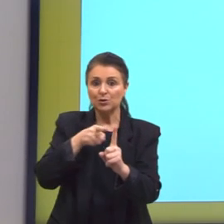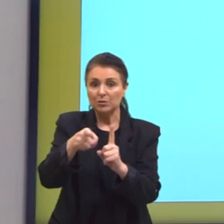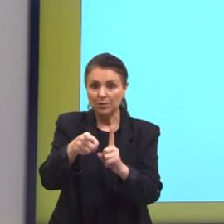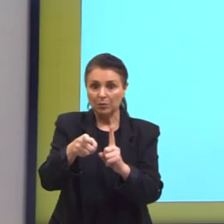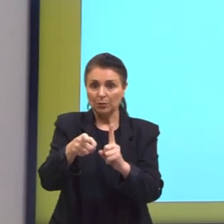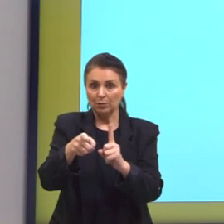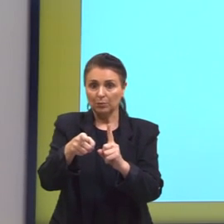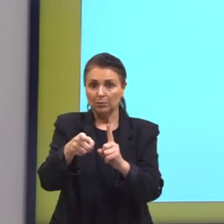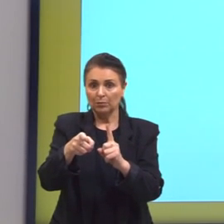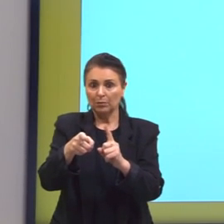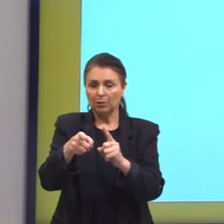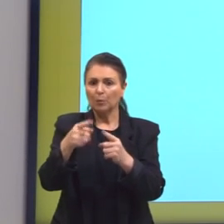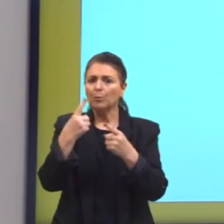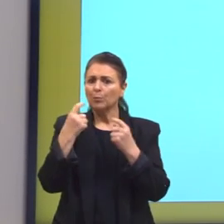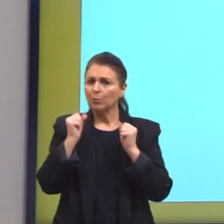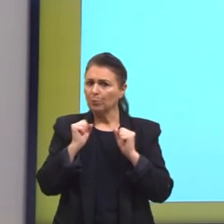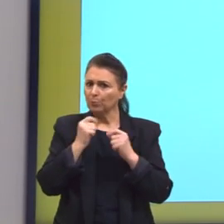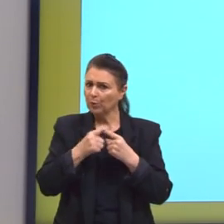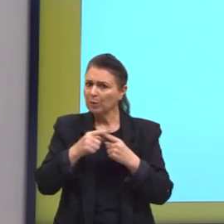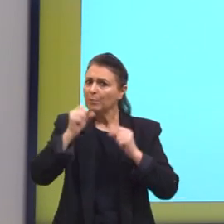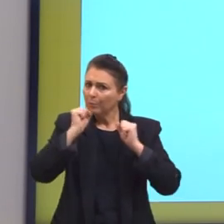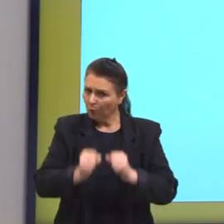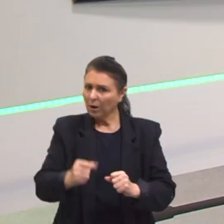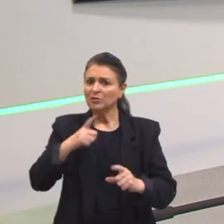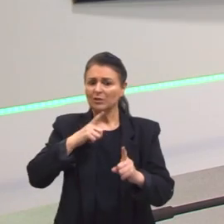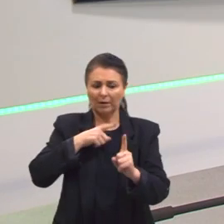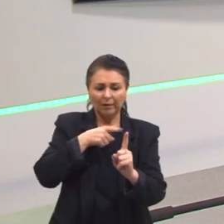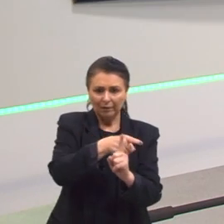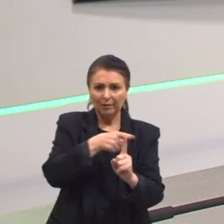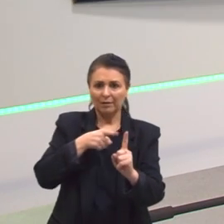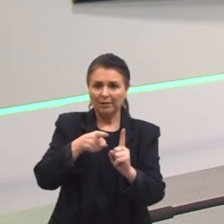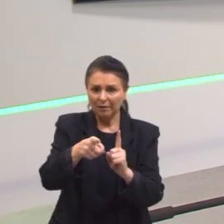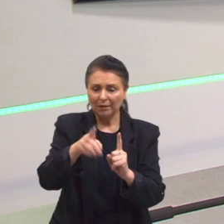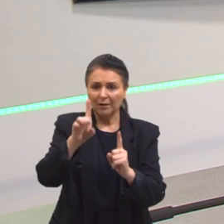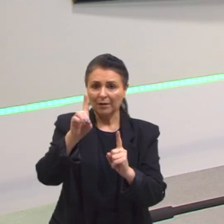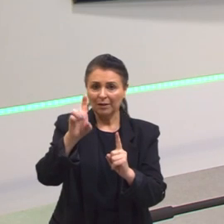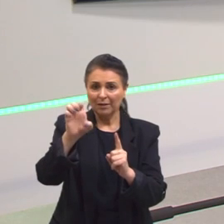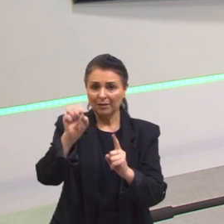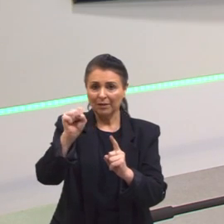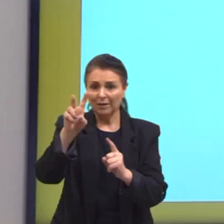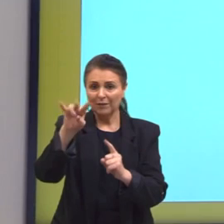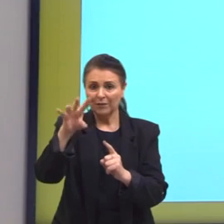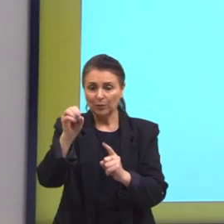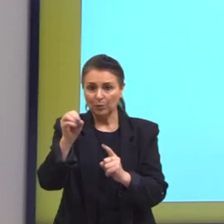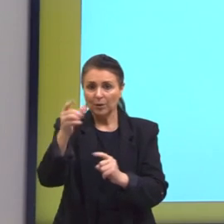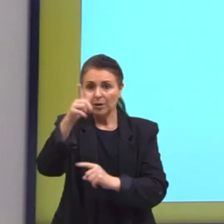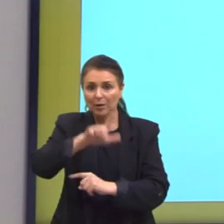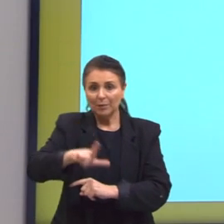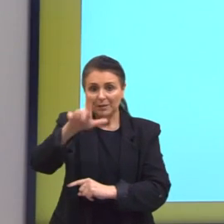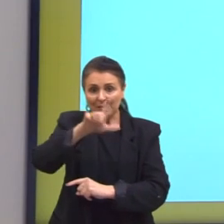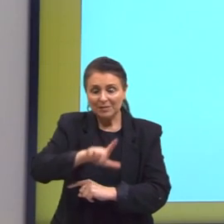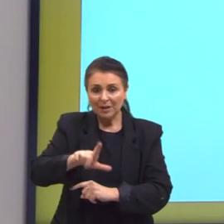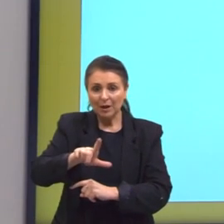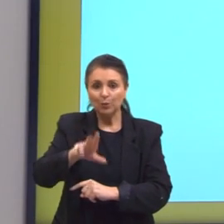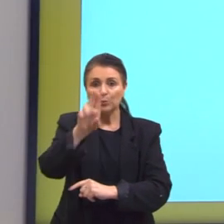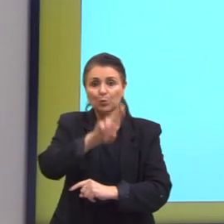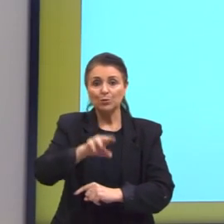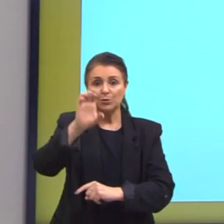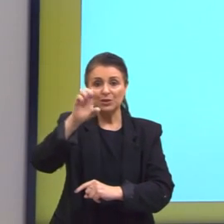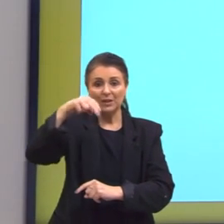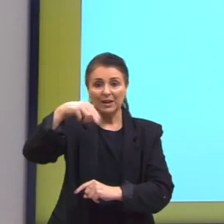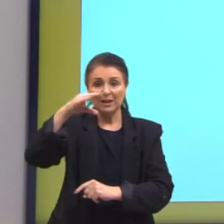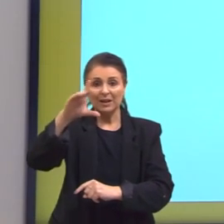me é permitido ter um desvio então repetição do uso de ênclise desnecessário